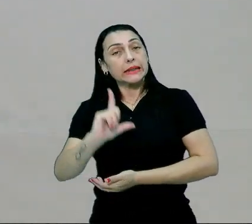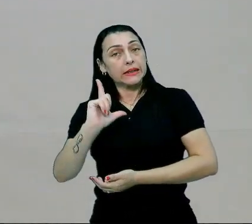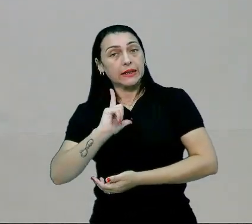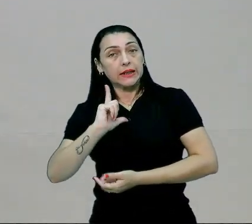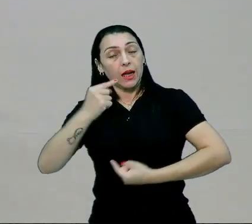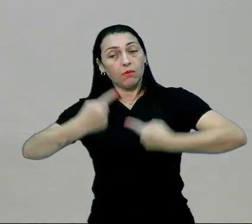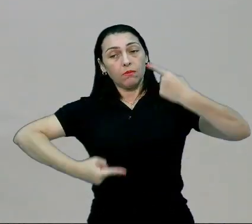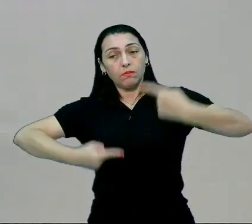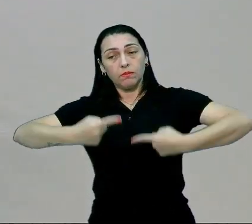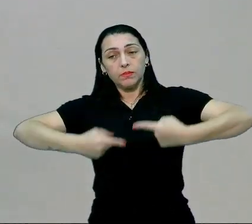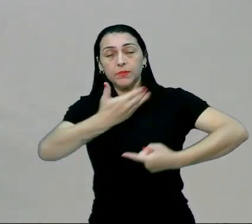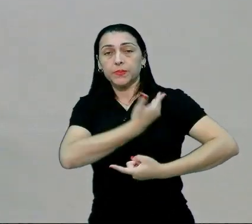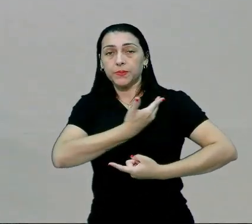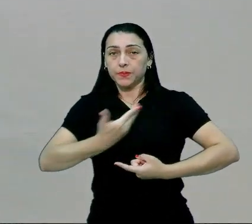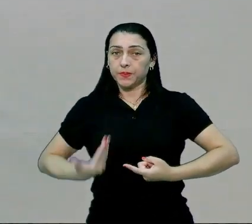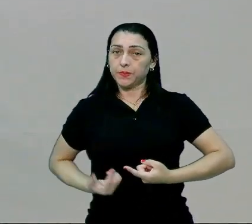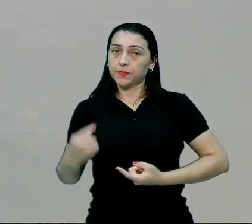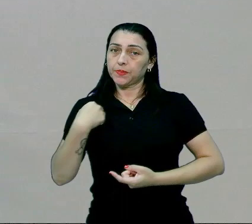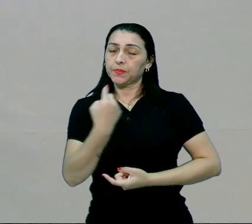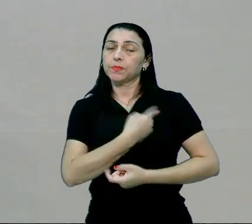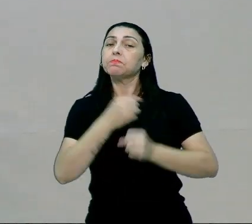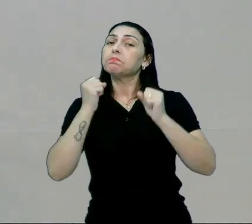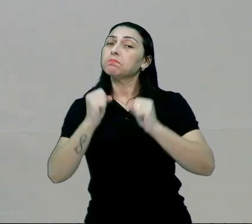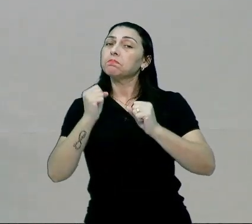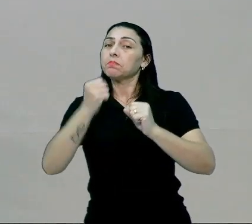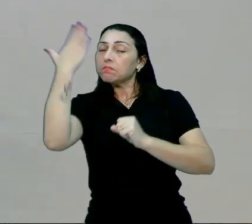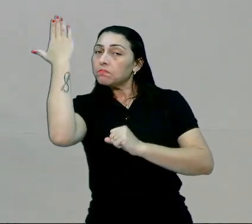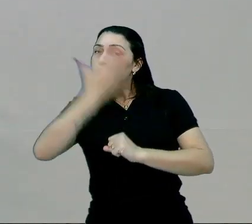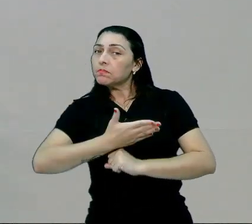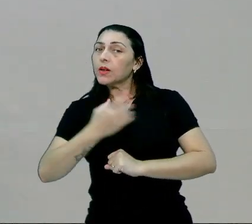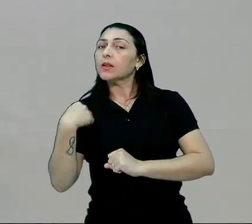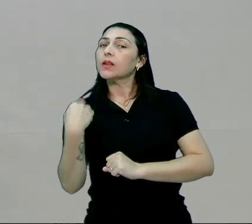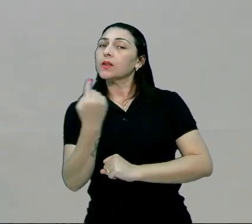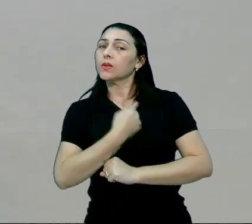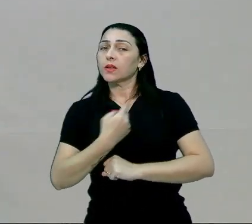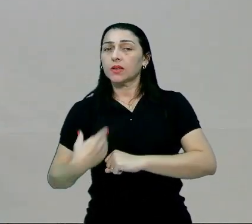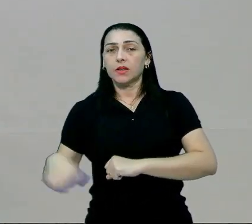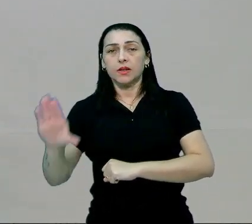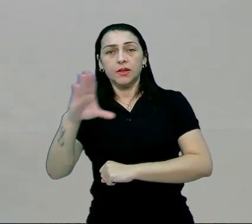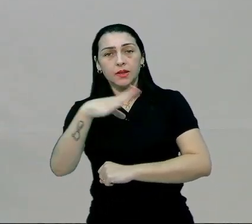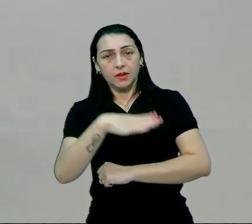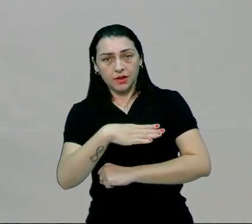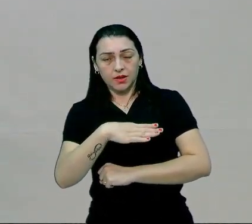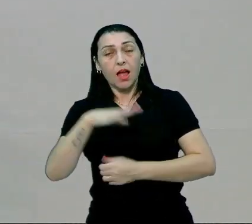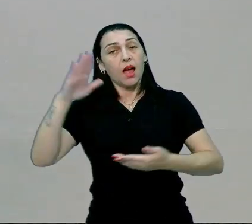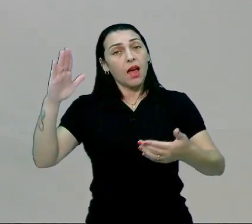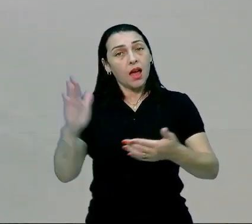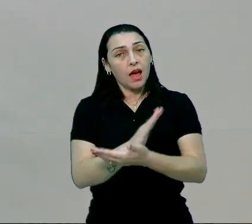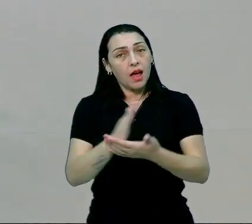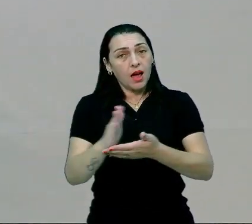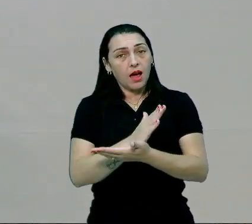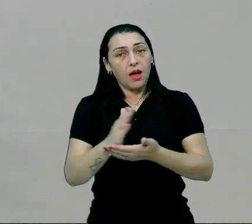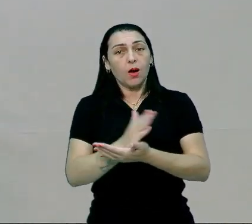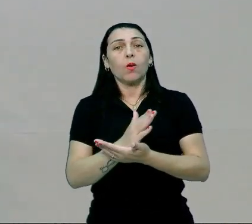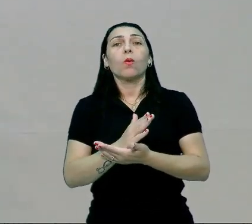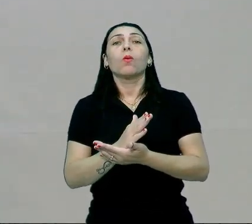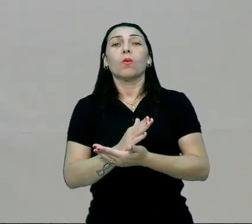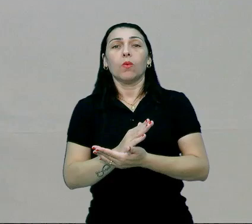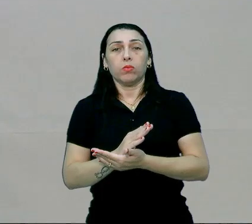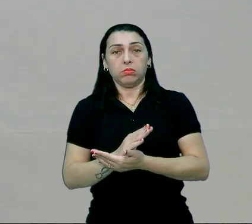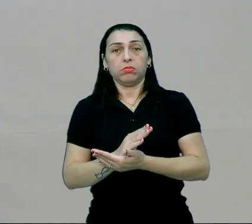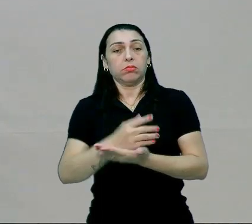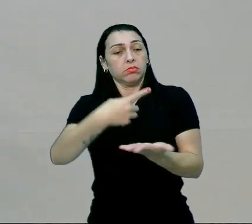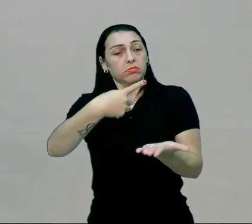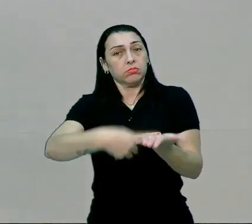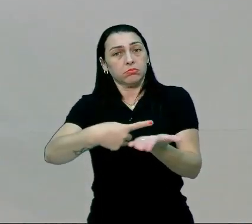Existem políticas públicas e nós podemos constatar nas nossas cidades algumas medidas